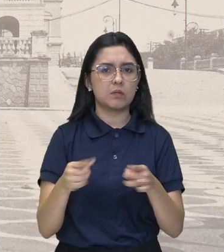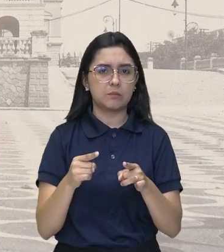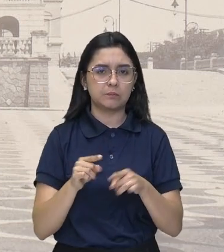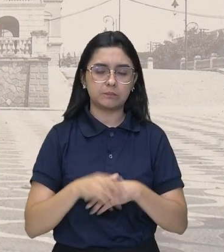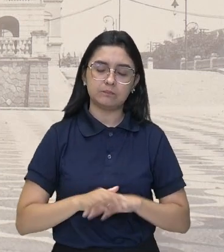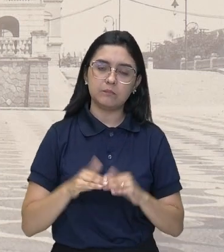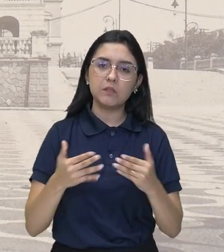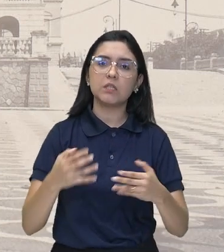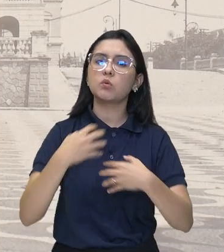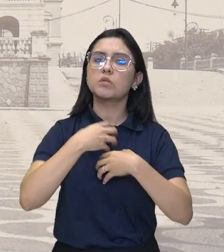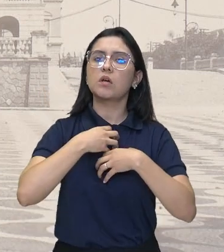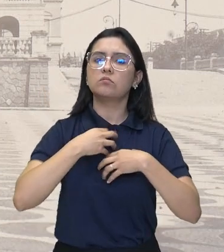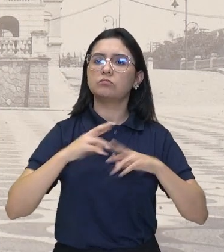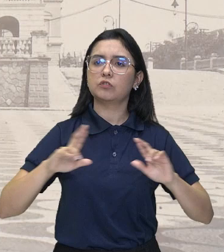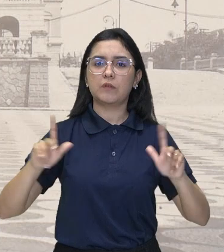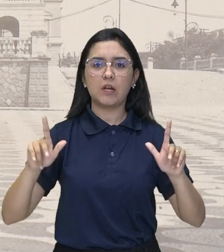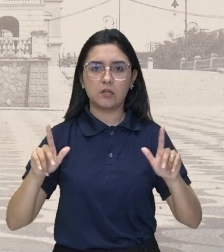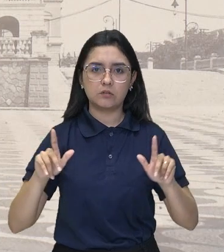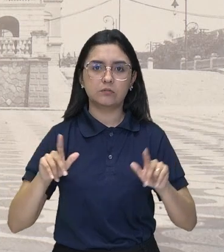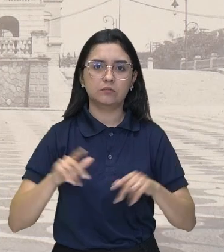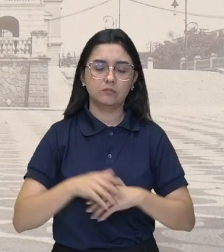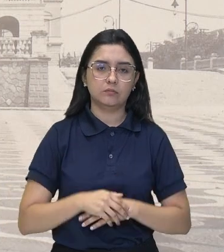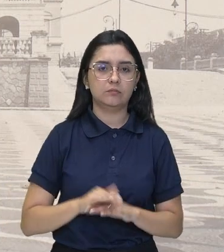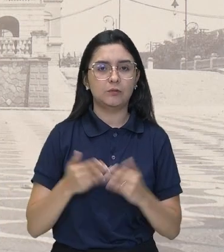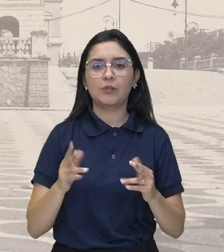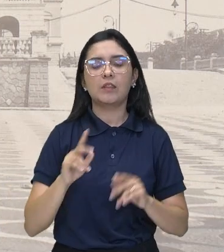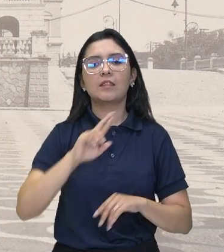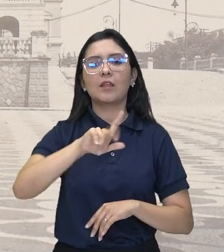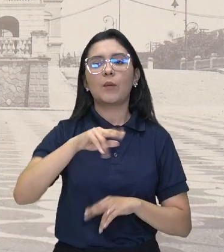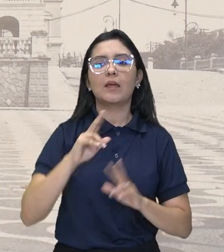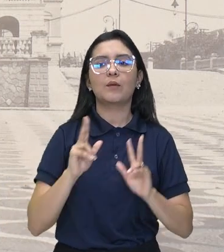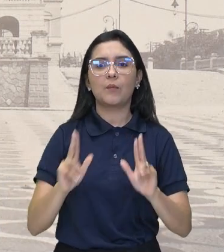são sensações, não é como a matemática, né, que é